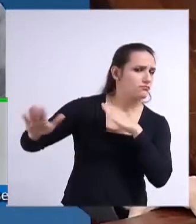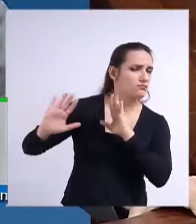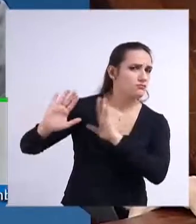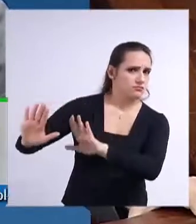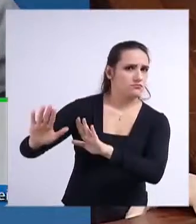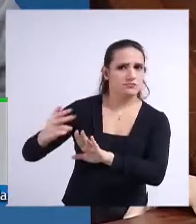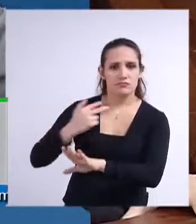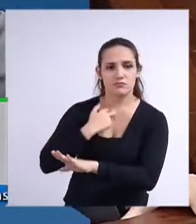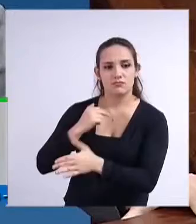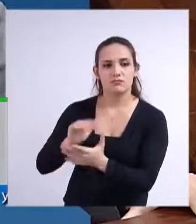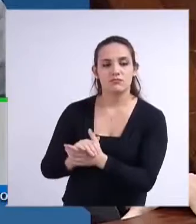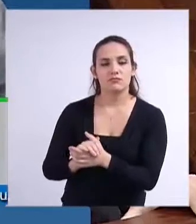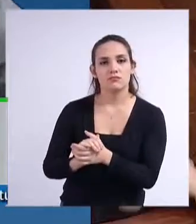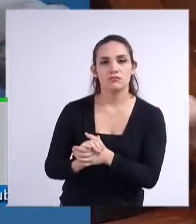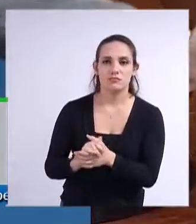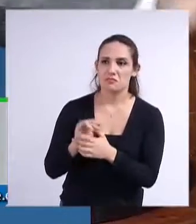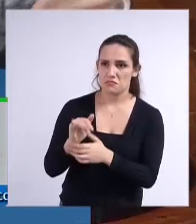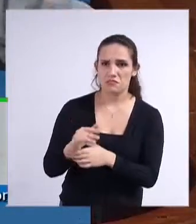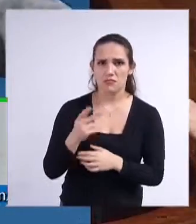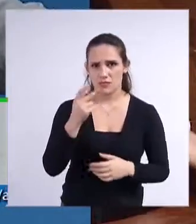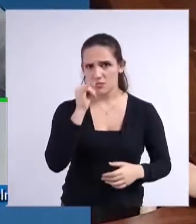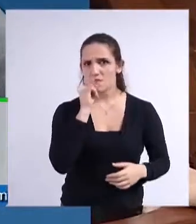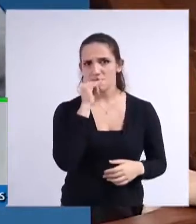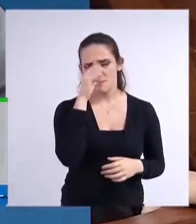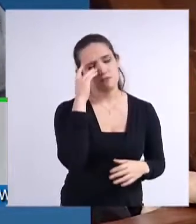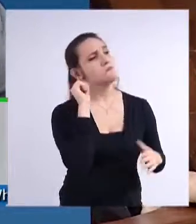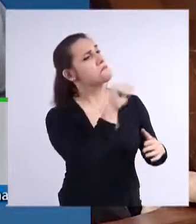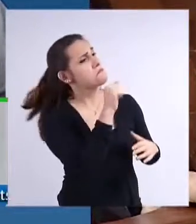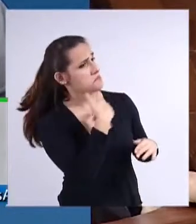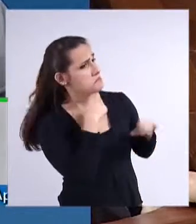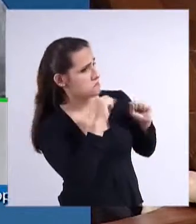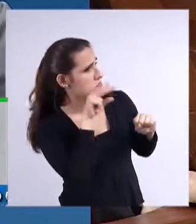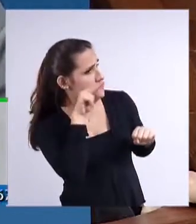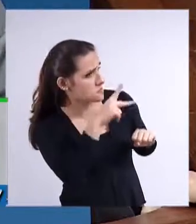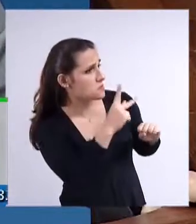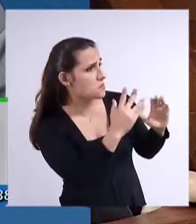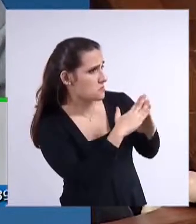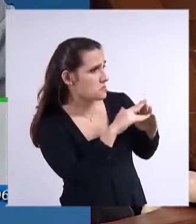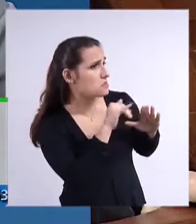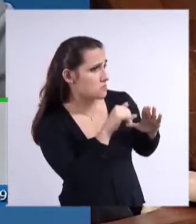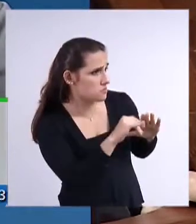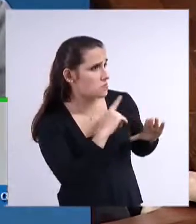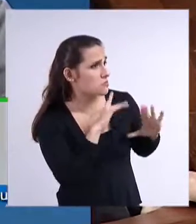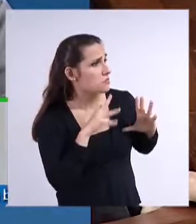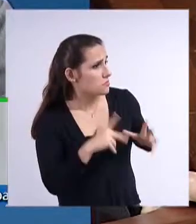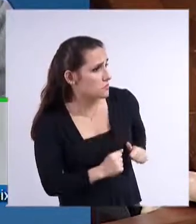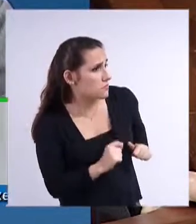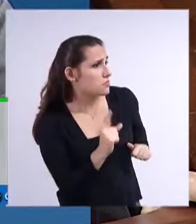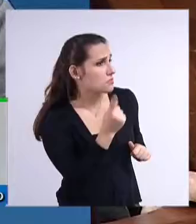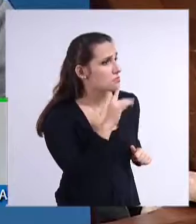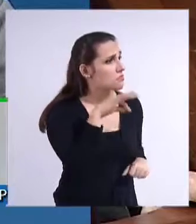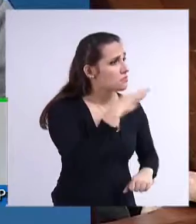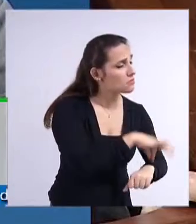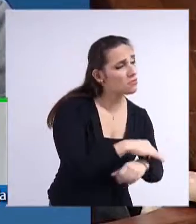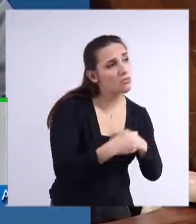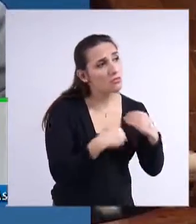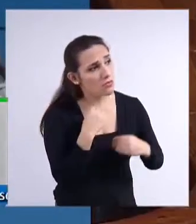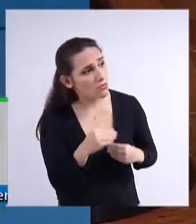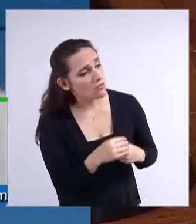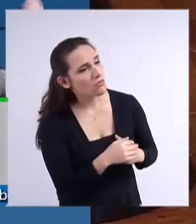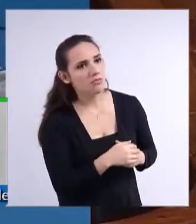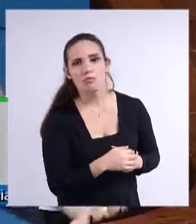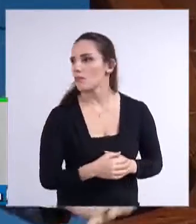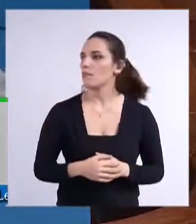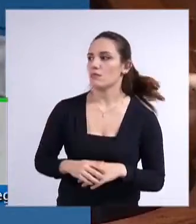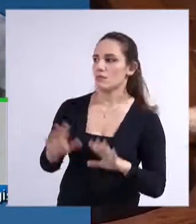pessoa entrar para averiguar, passar informações.